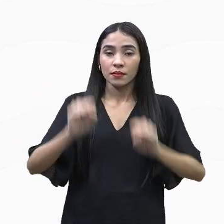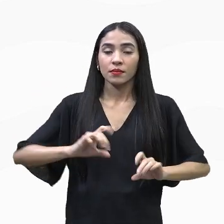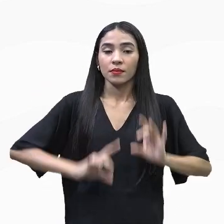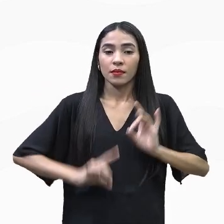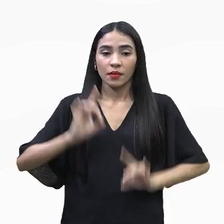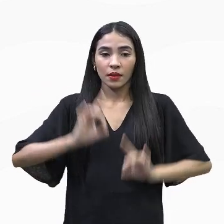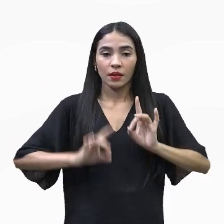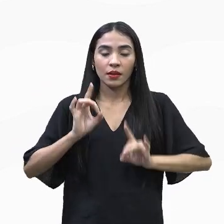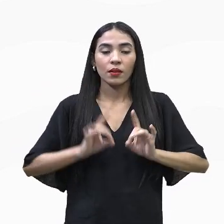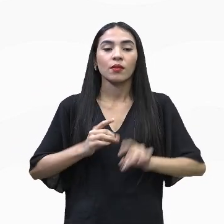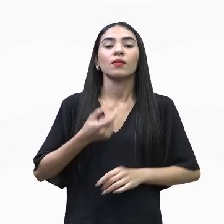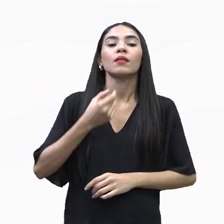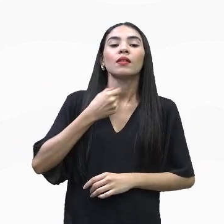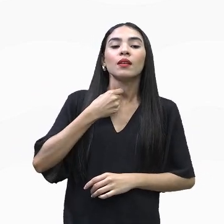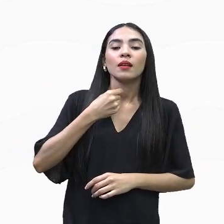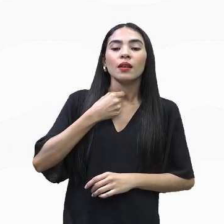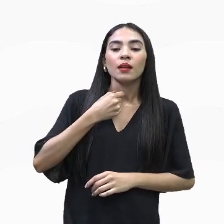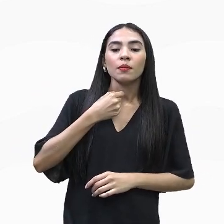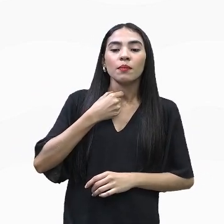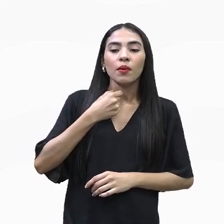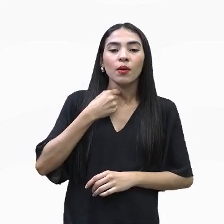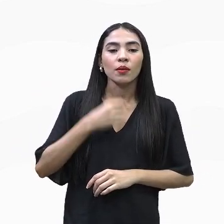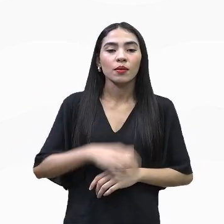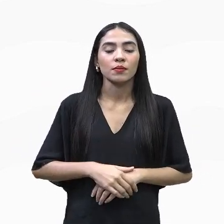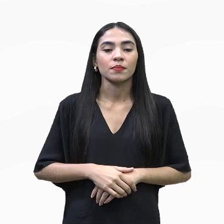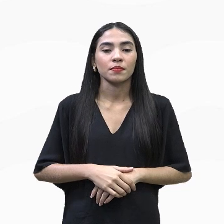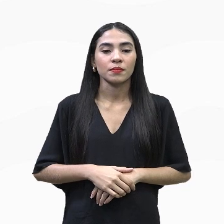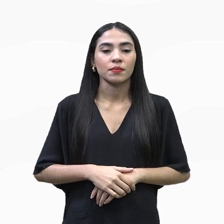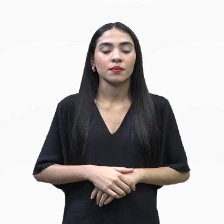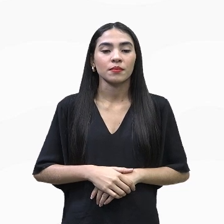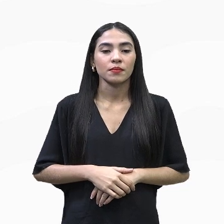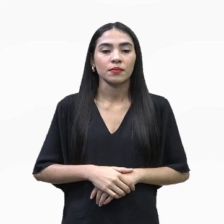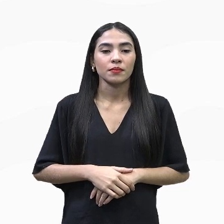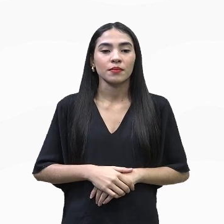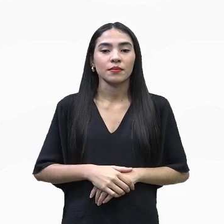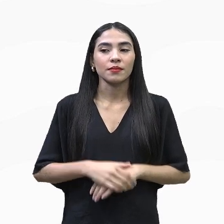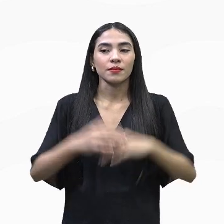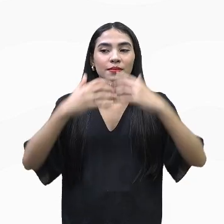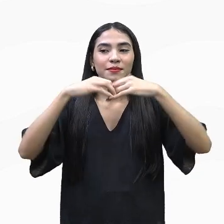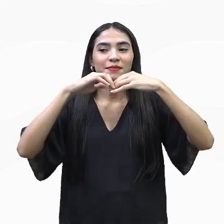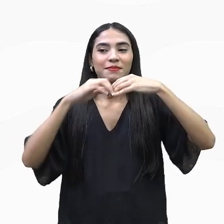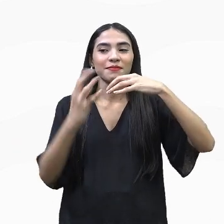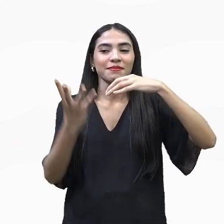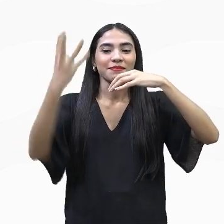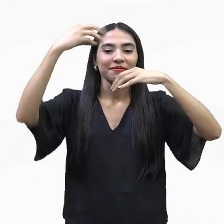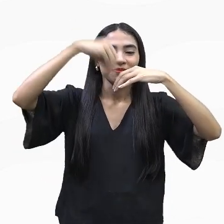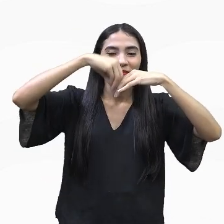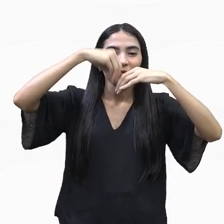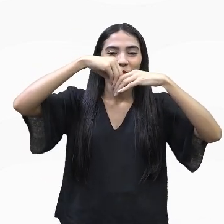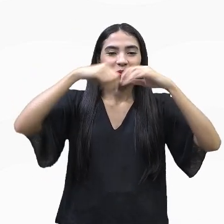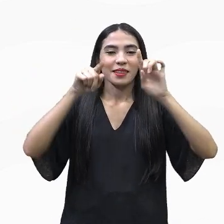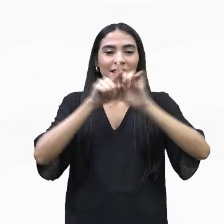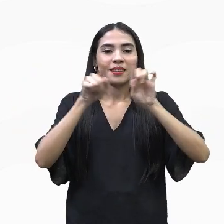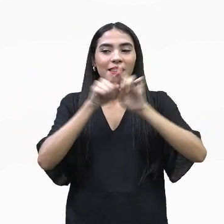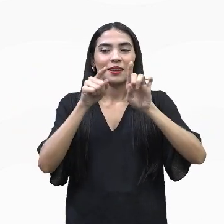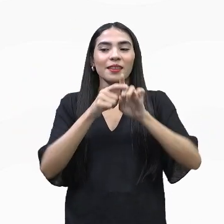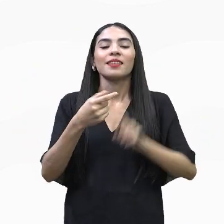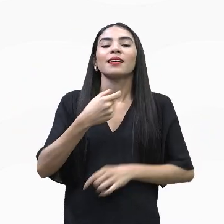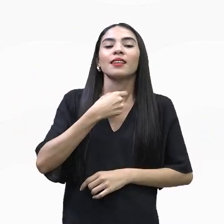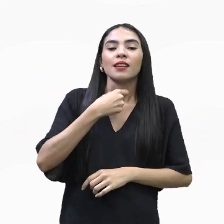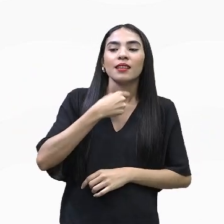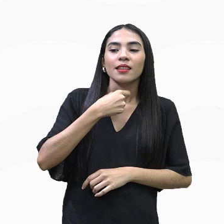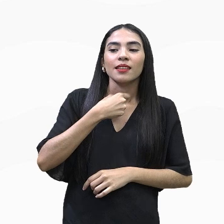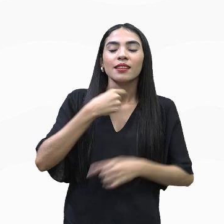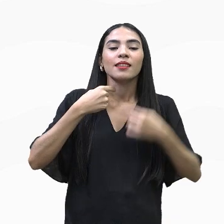endócrino, hipófise, que está localizada na cabeça, tireoide e paratireoides, está